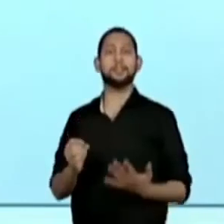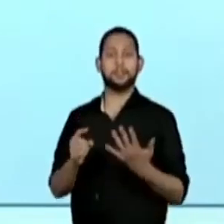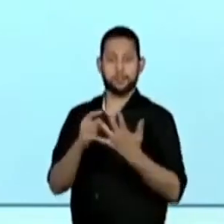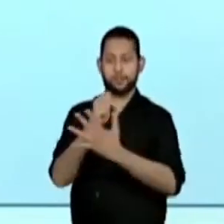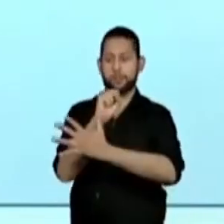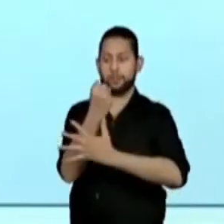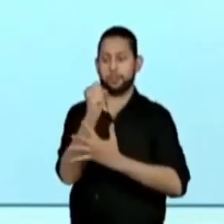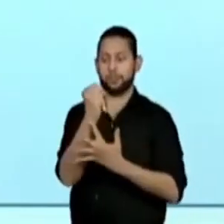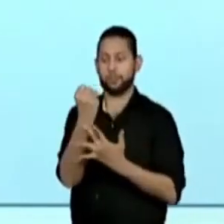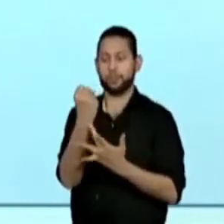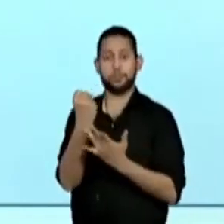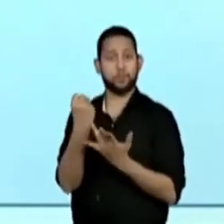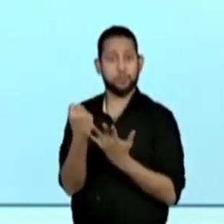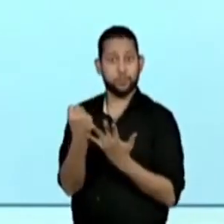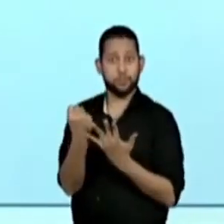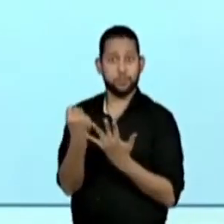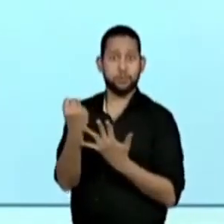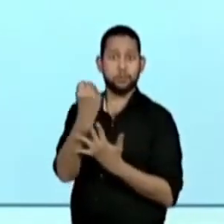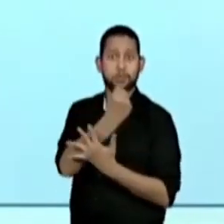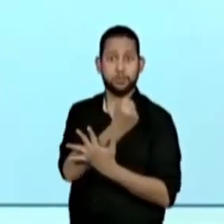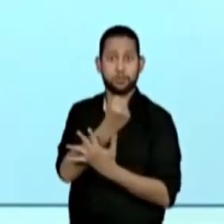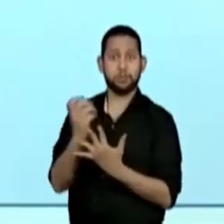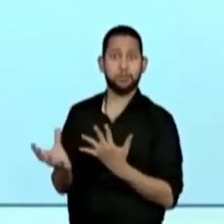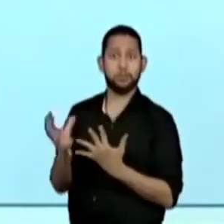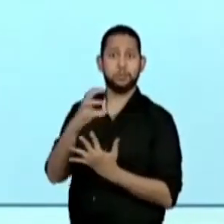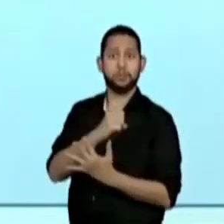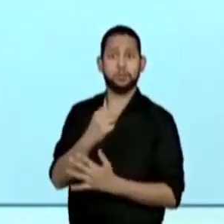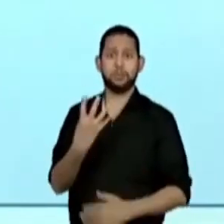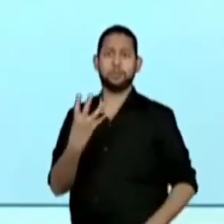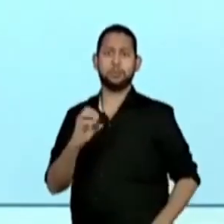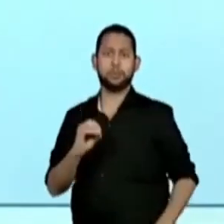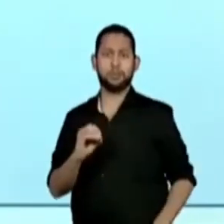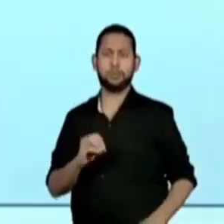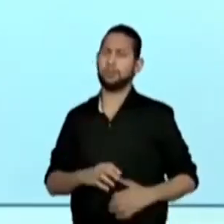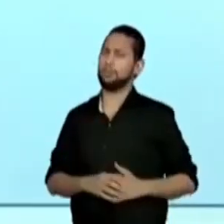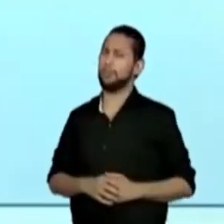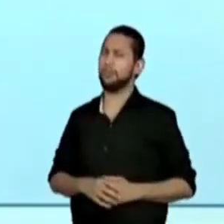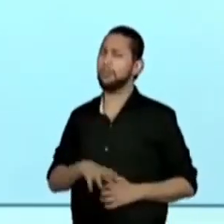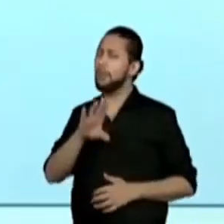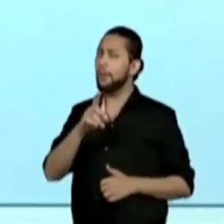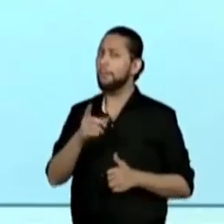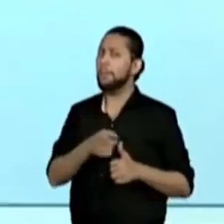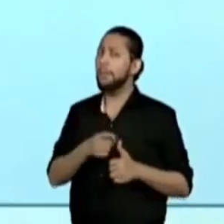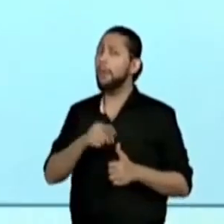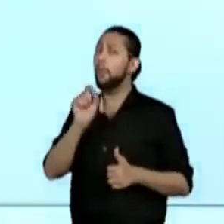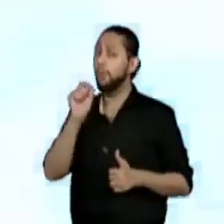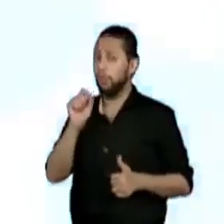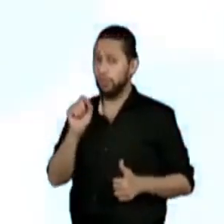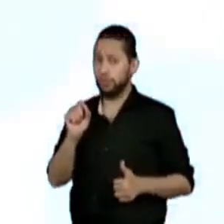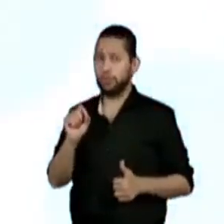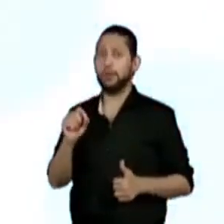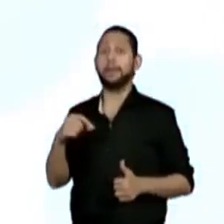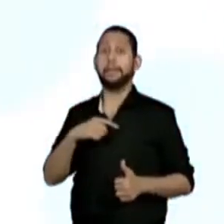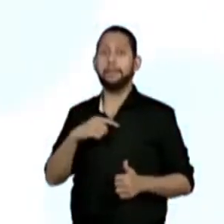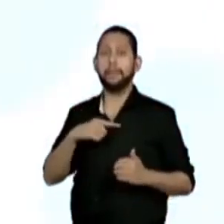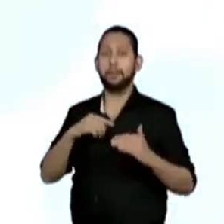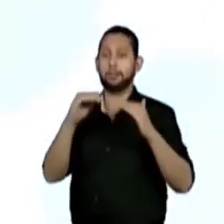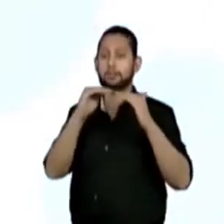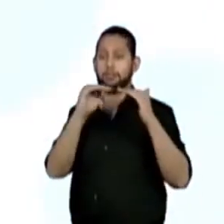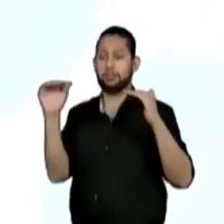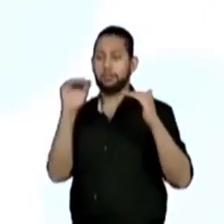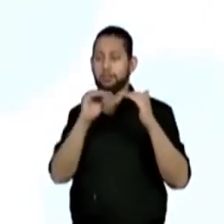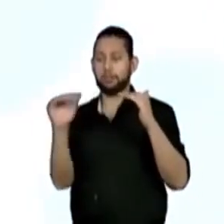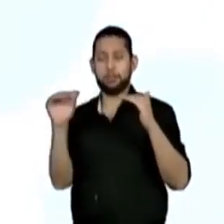40 40 pro mas quando eu contei eu contei primeiro na horizontal e depois eu